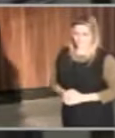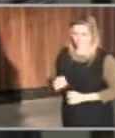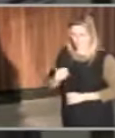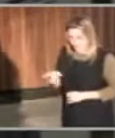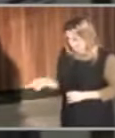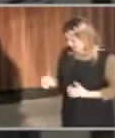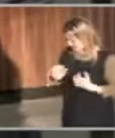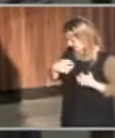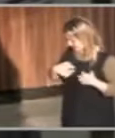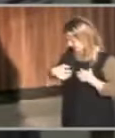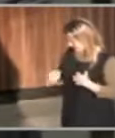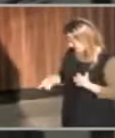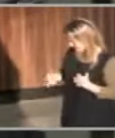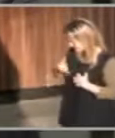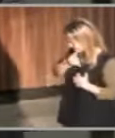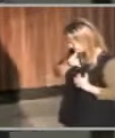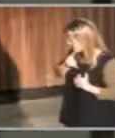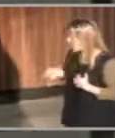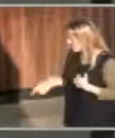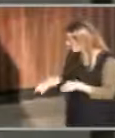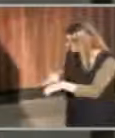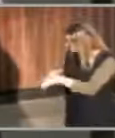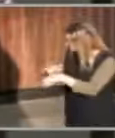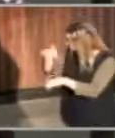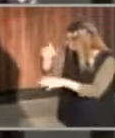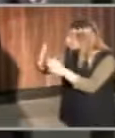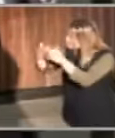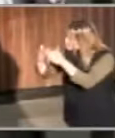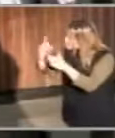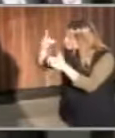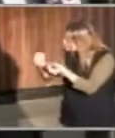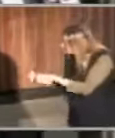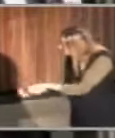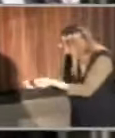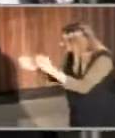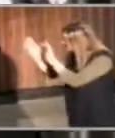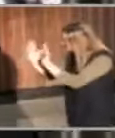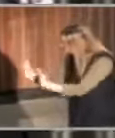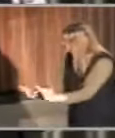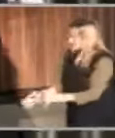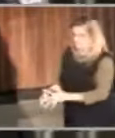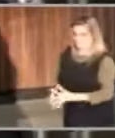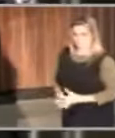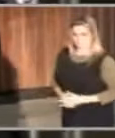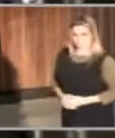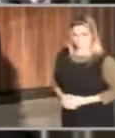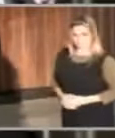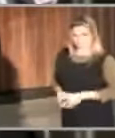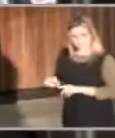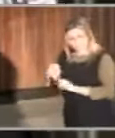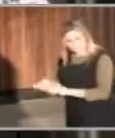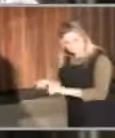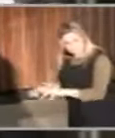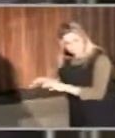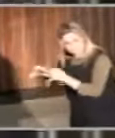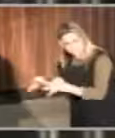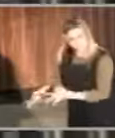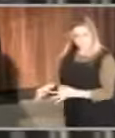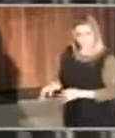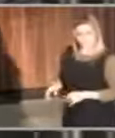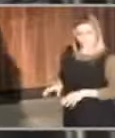participam dessa adoração e conhecem o poder de Deus e a grandeza de Deus é quando eles